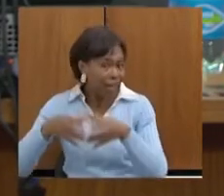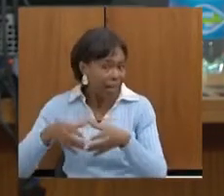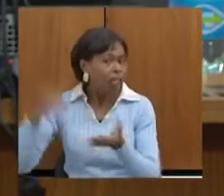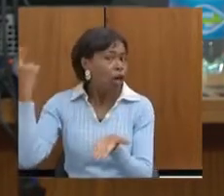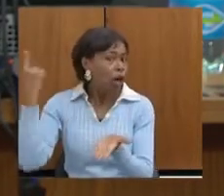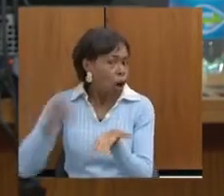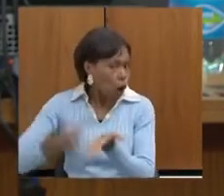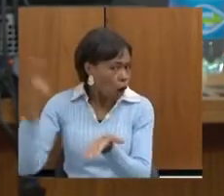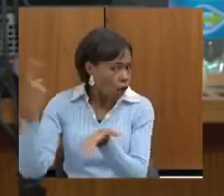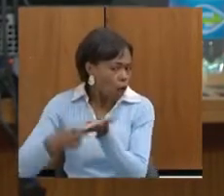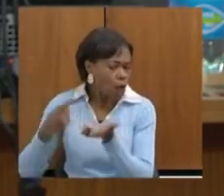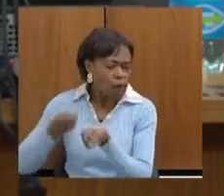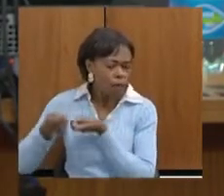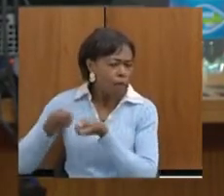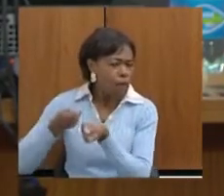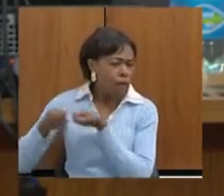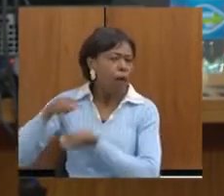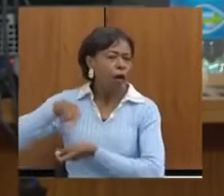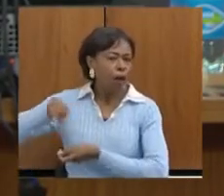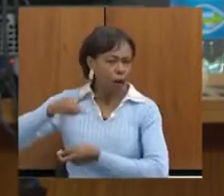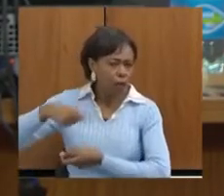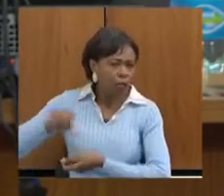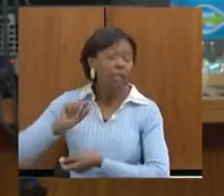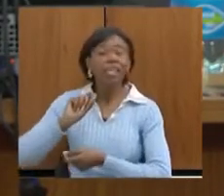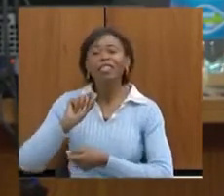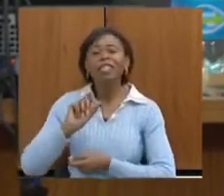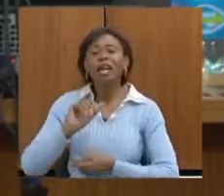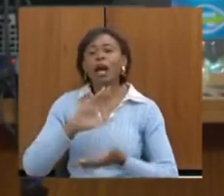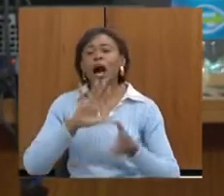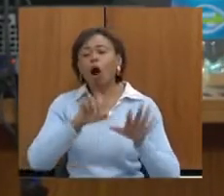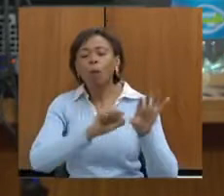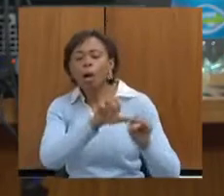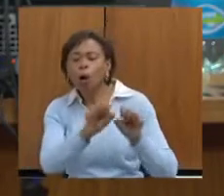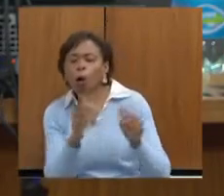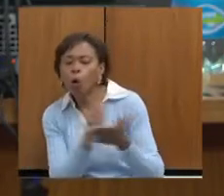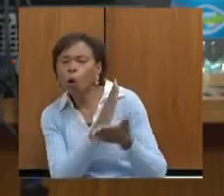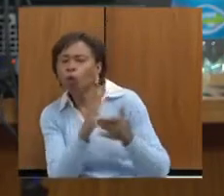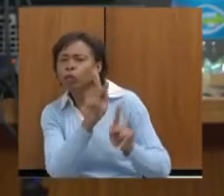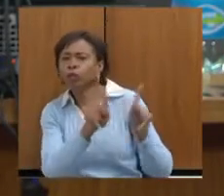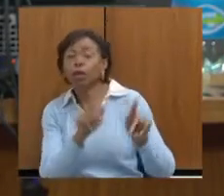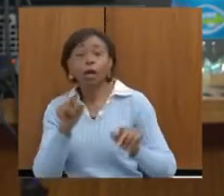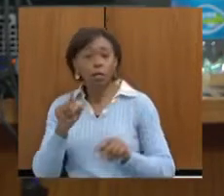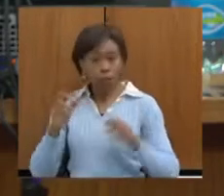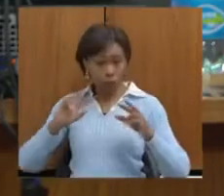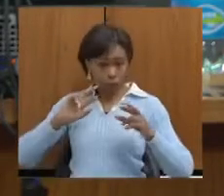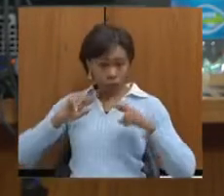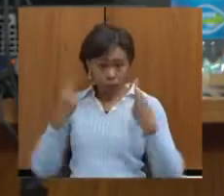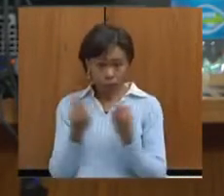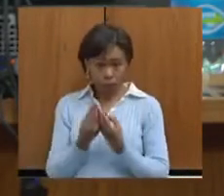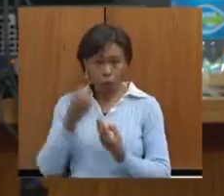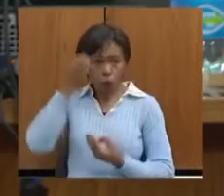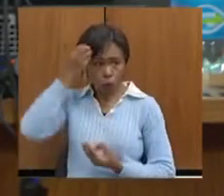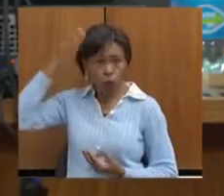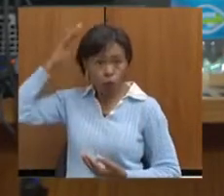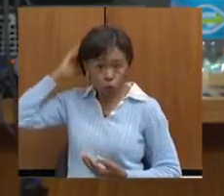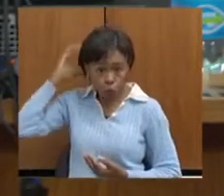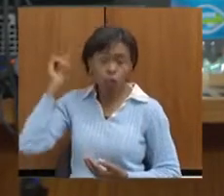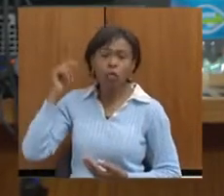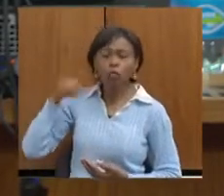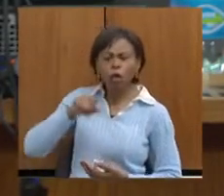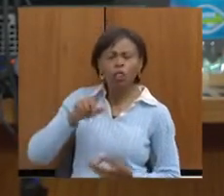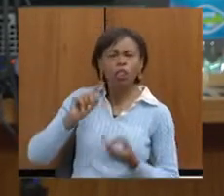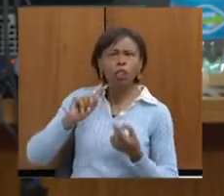marca onde eles pegaram alguns atingidos da bacia nessa reunião com o fluxo quando nós chegamos lá de